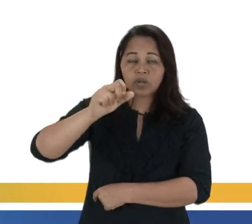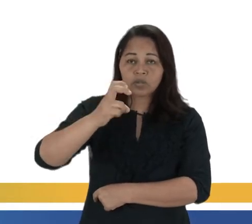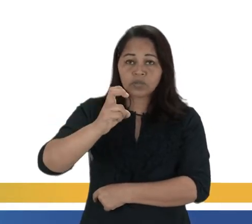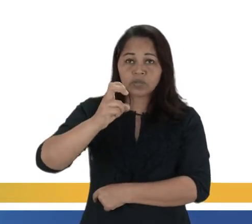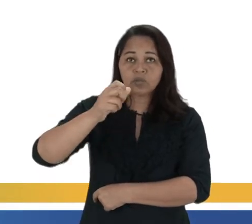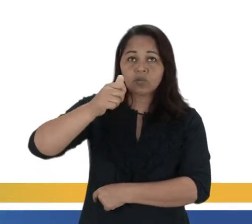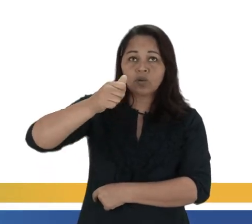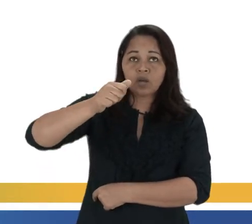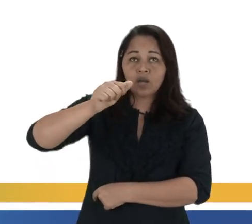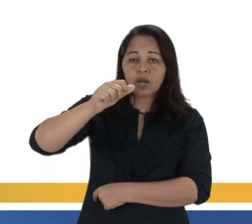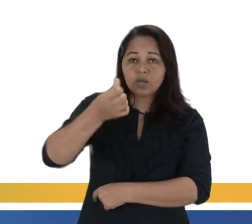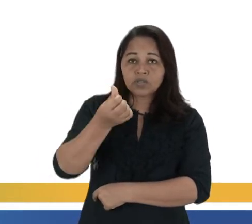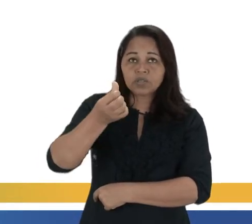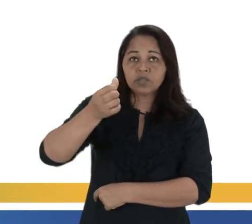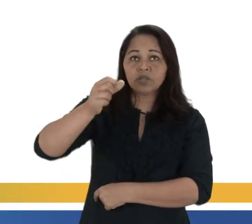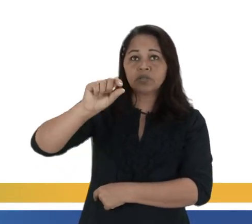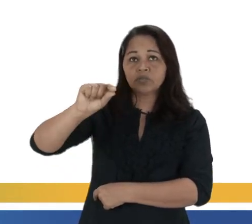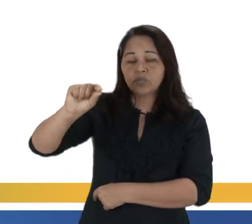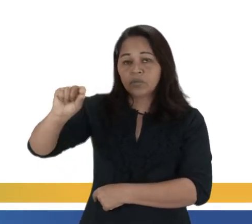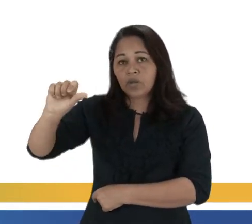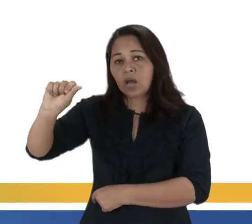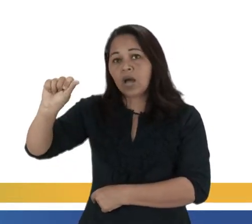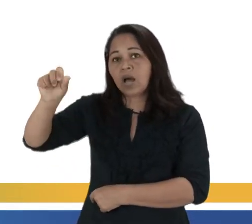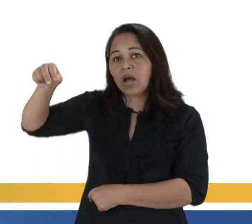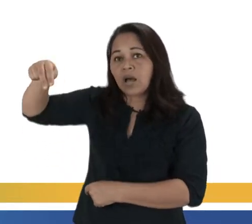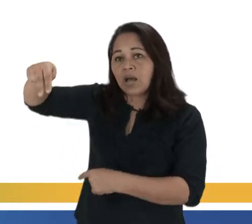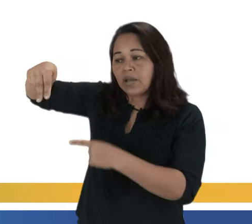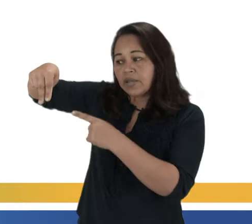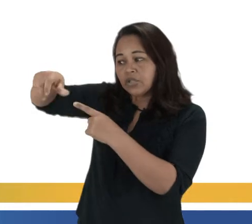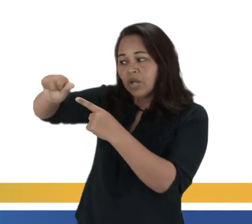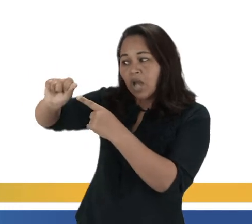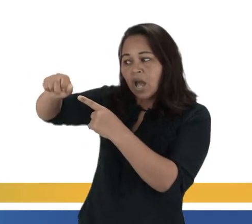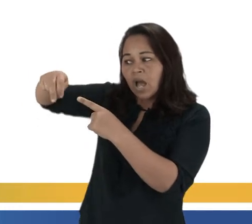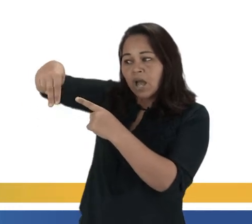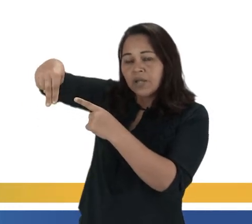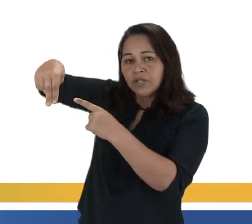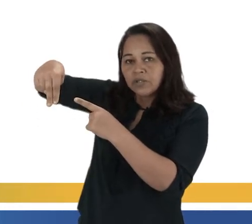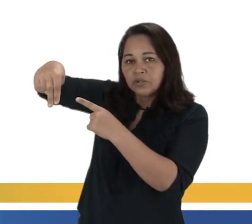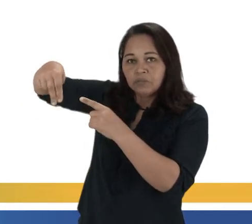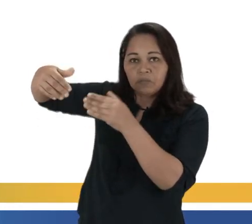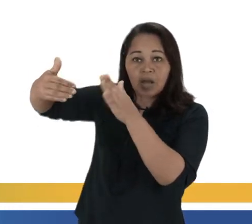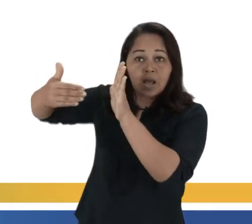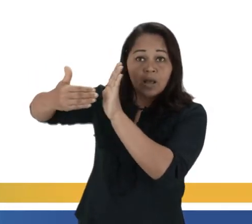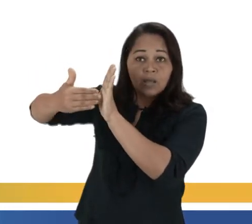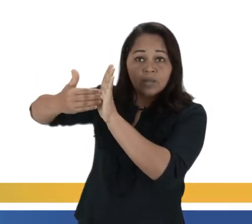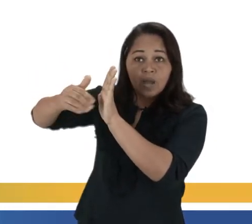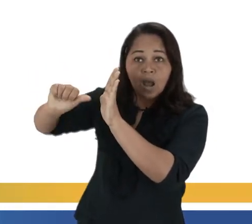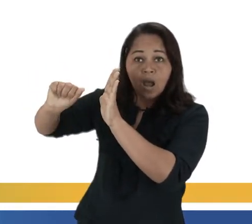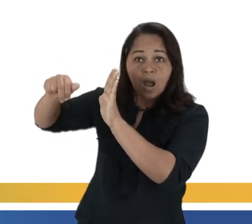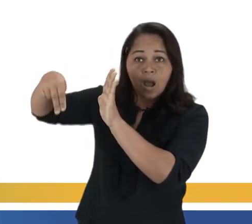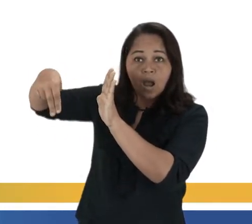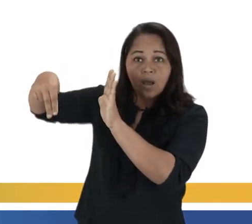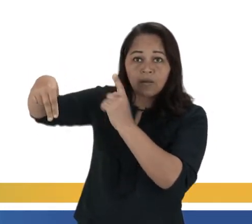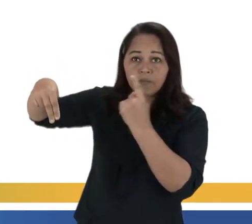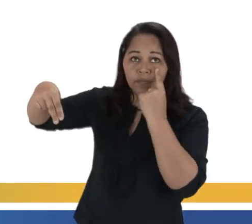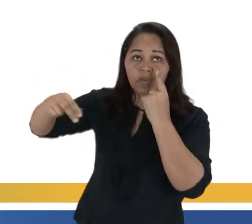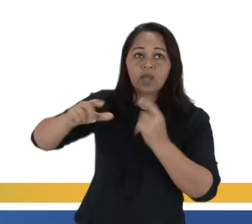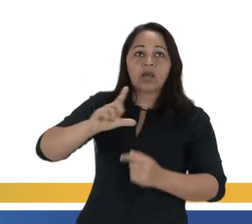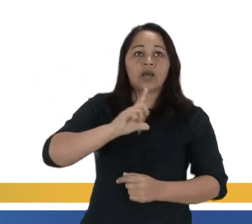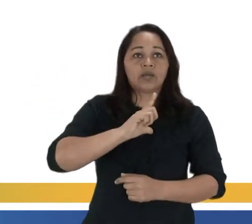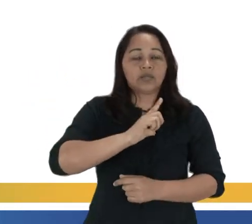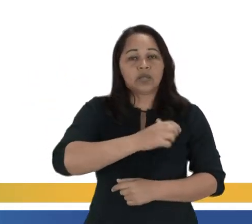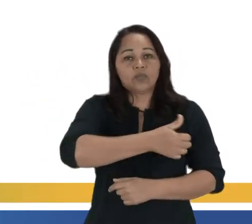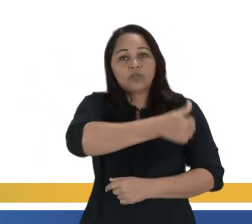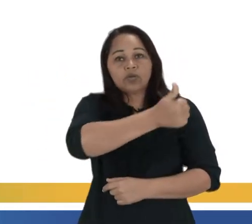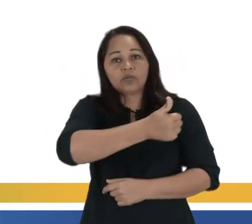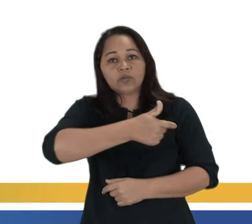A1, A2, A3, A4, A5, A6, até a N. Nós vamos ter aí primeiro termo, segundo